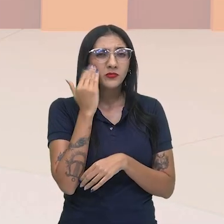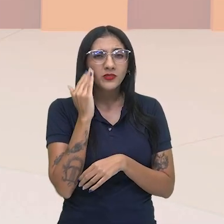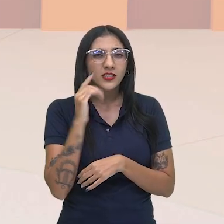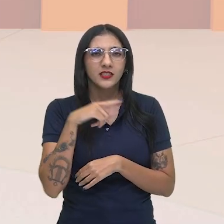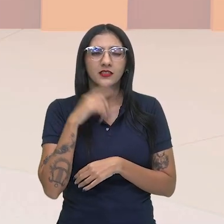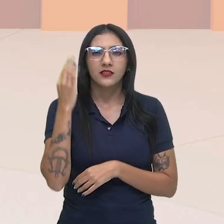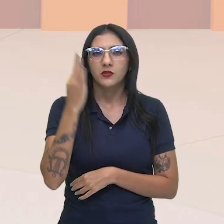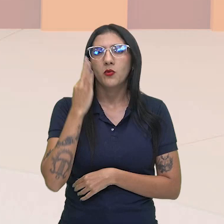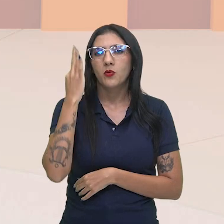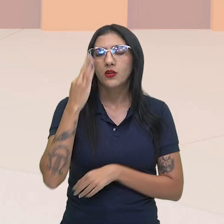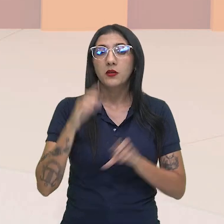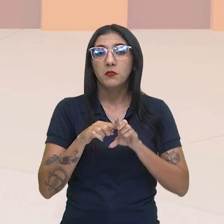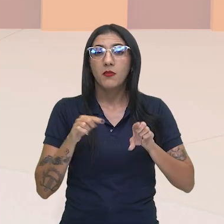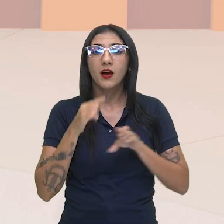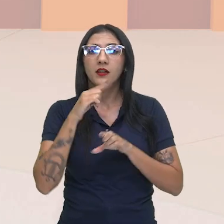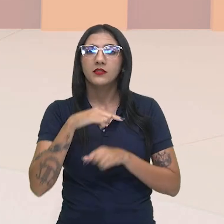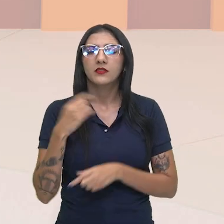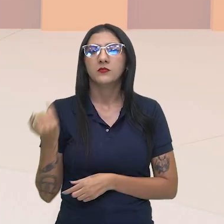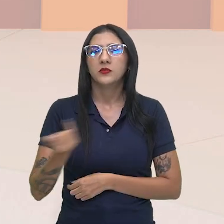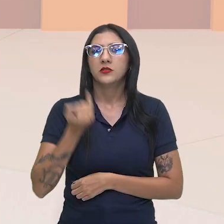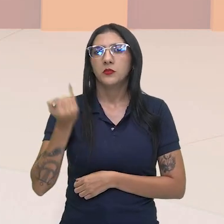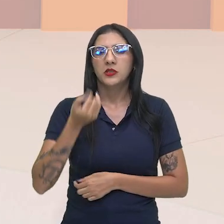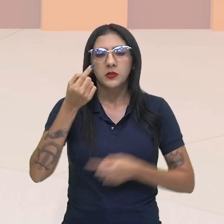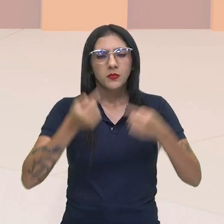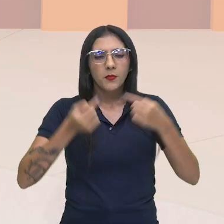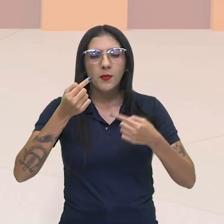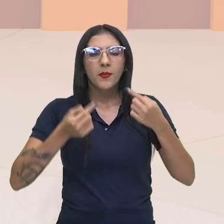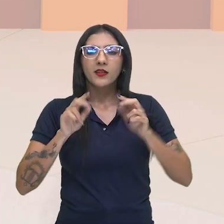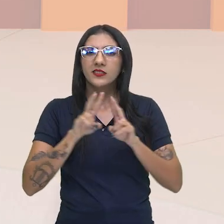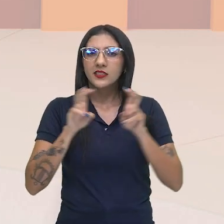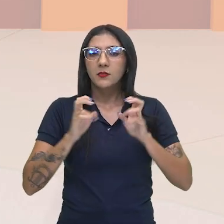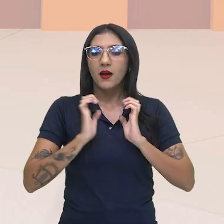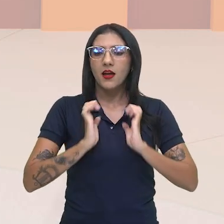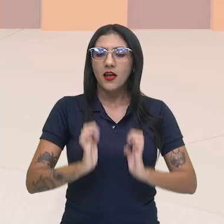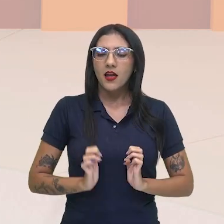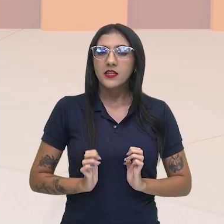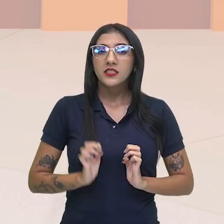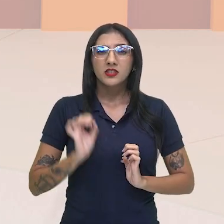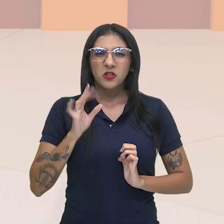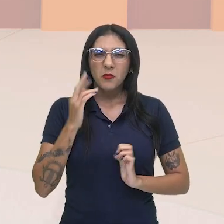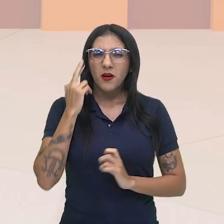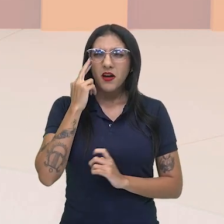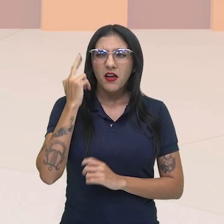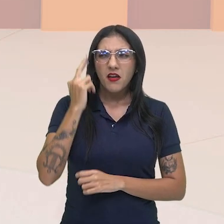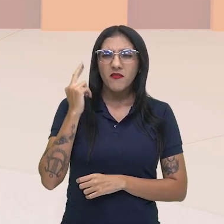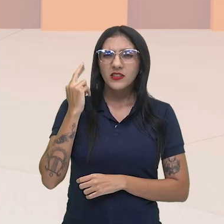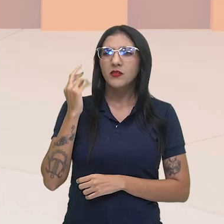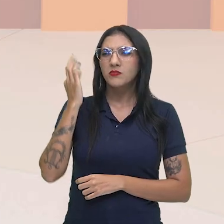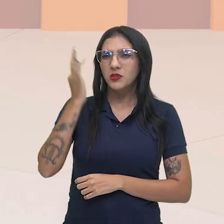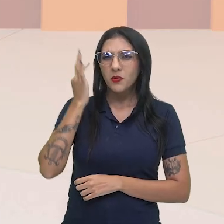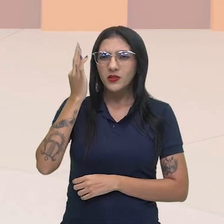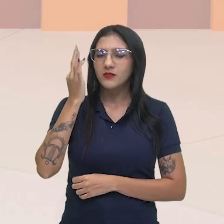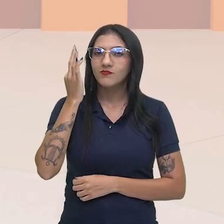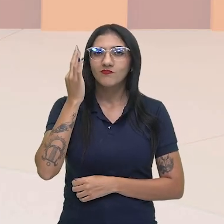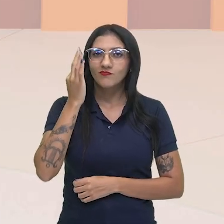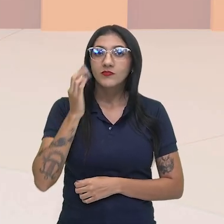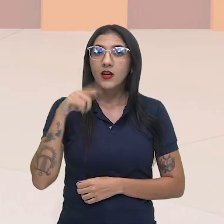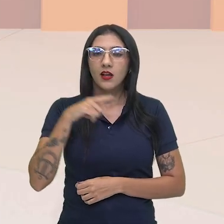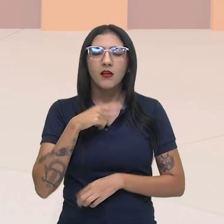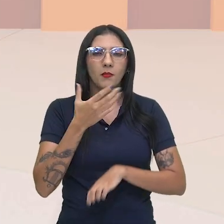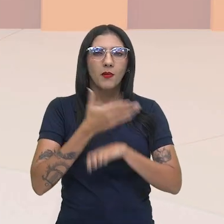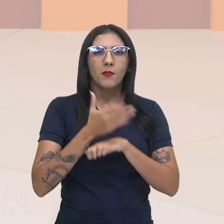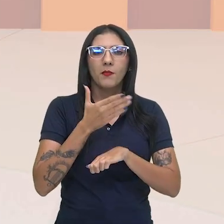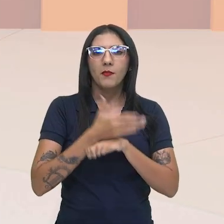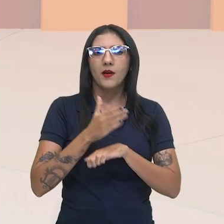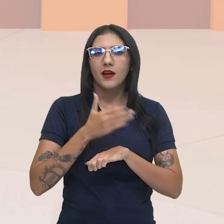ela é importante. A discussão sobre ética, ela não é só uma reflexão teórica, mas ela é um